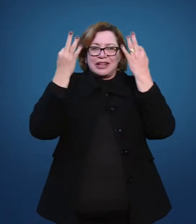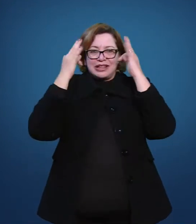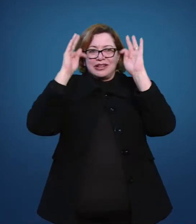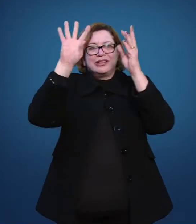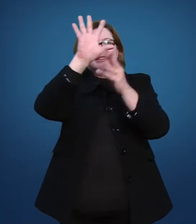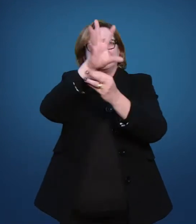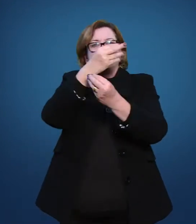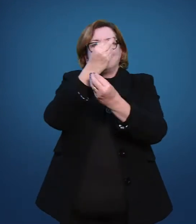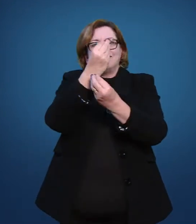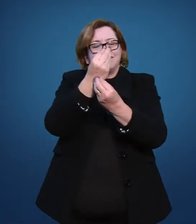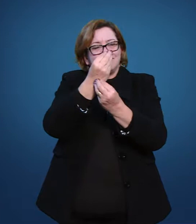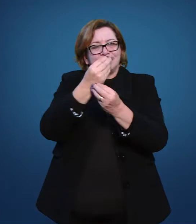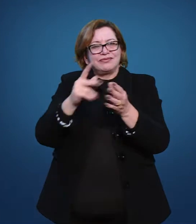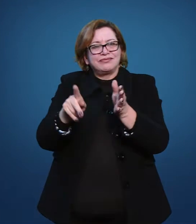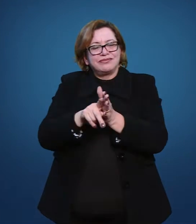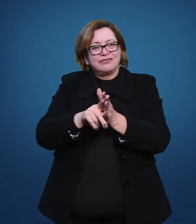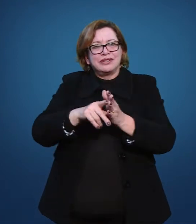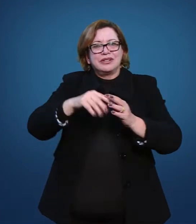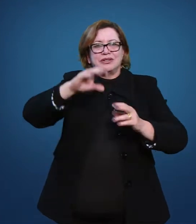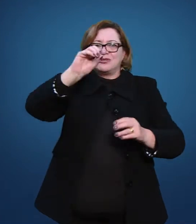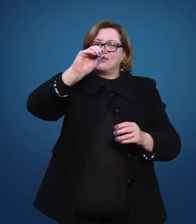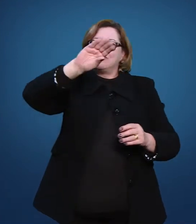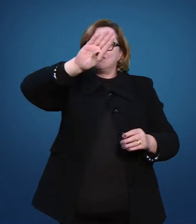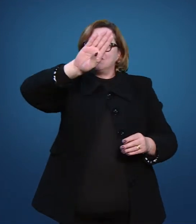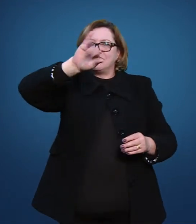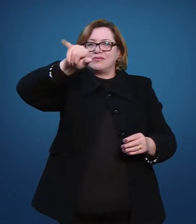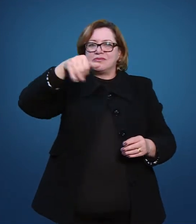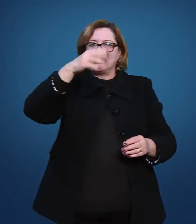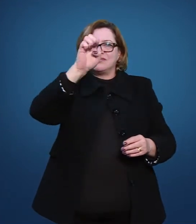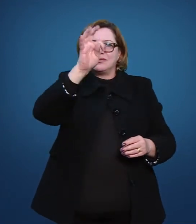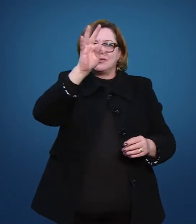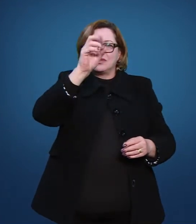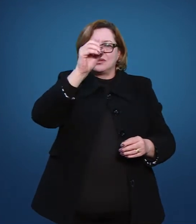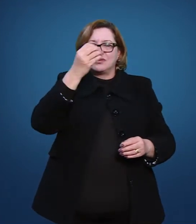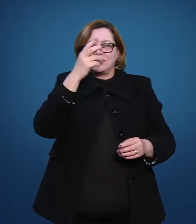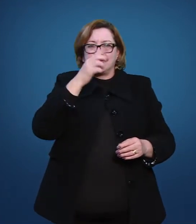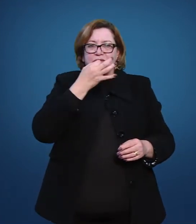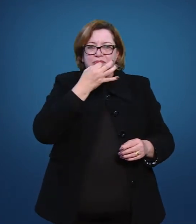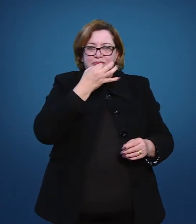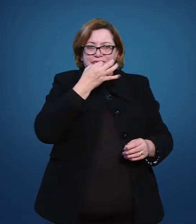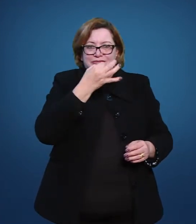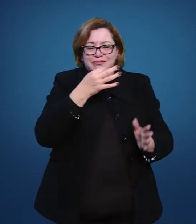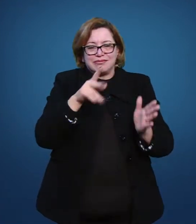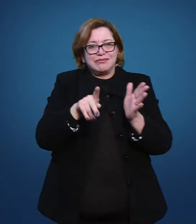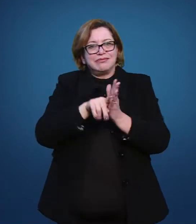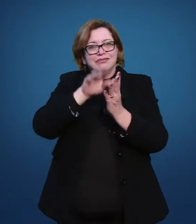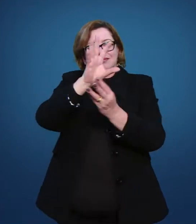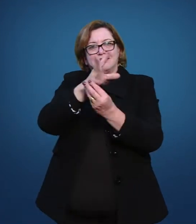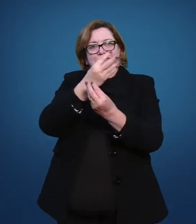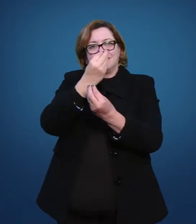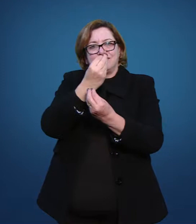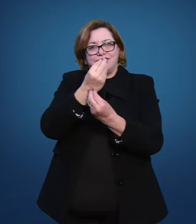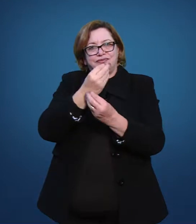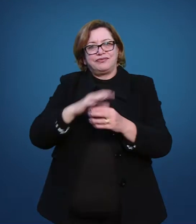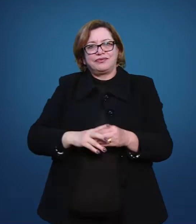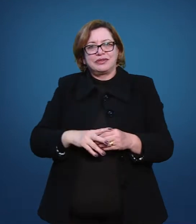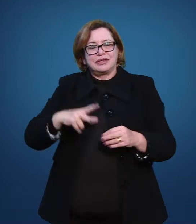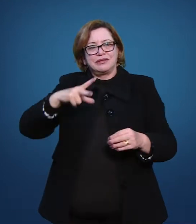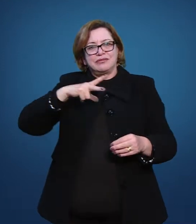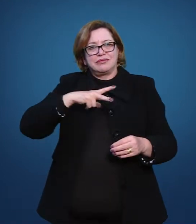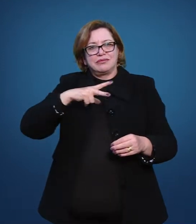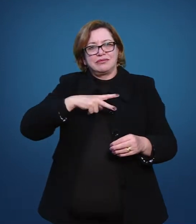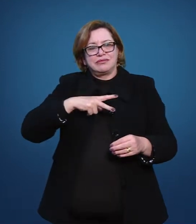arte sobre aquele objeto artístico, ou formando a sua crítica de arte sobre aquele objeto, a sua crítica